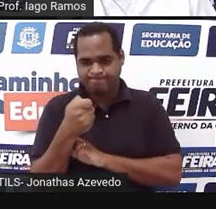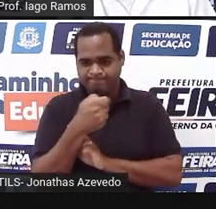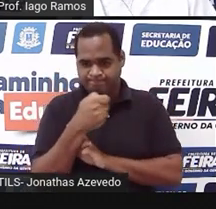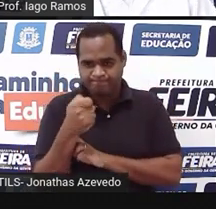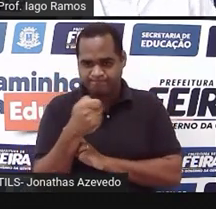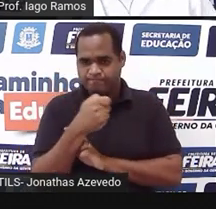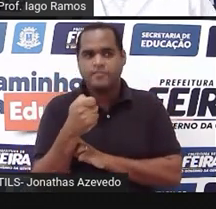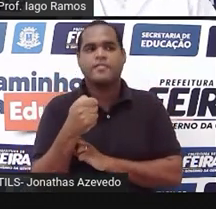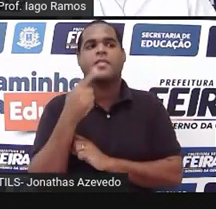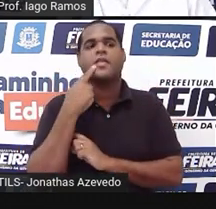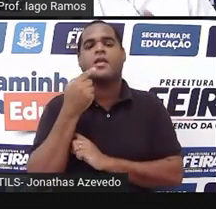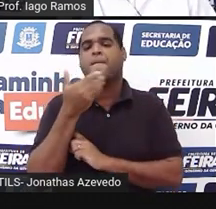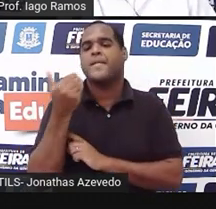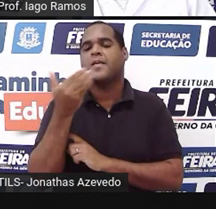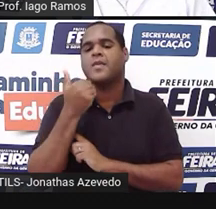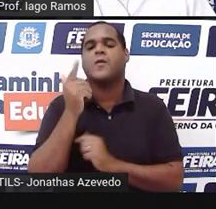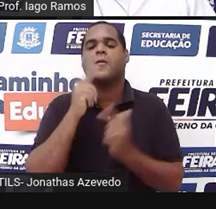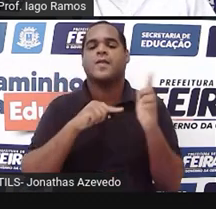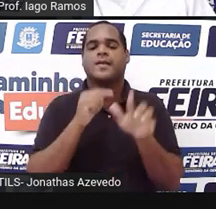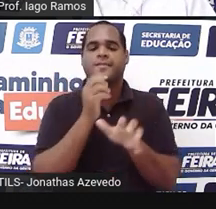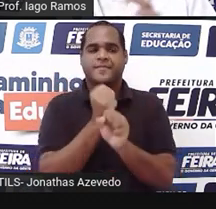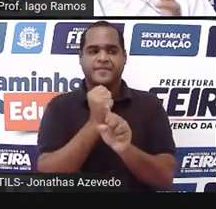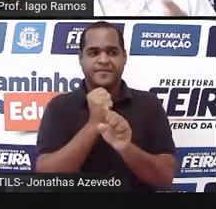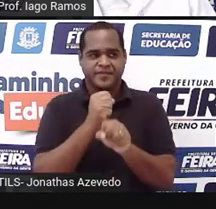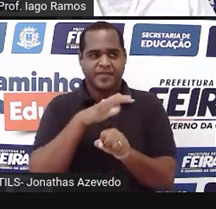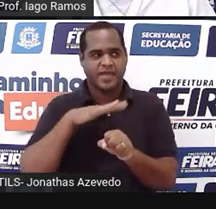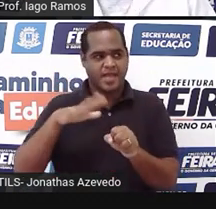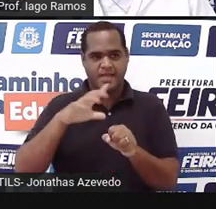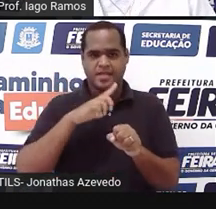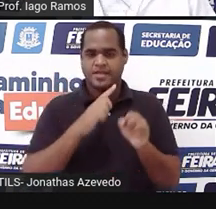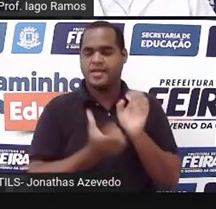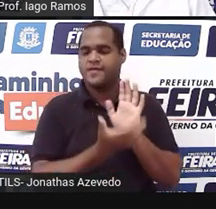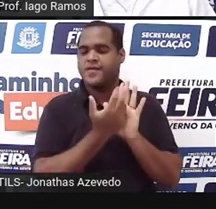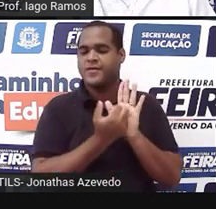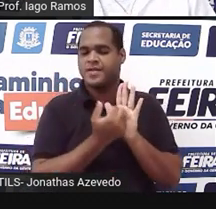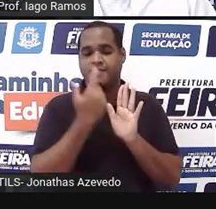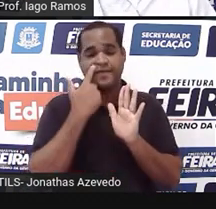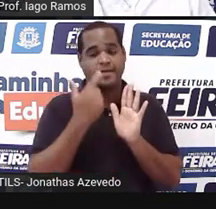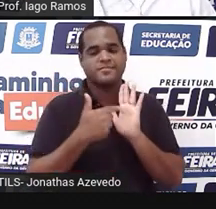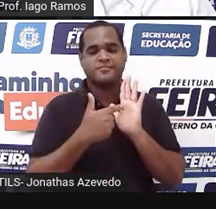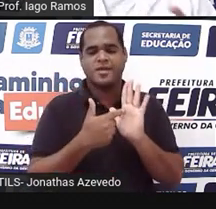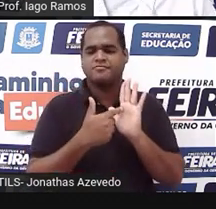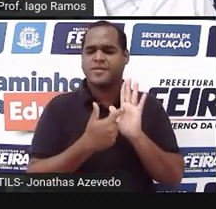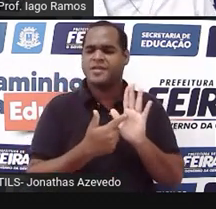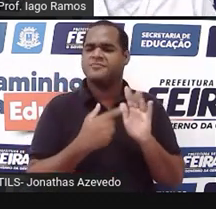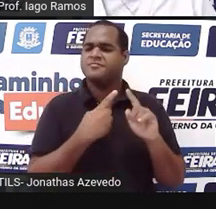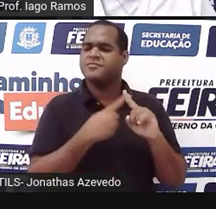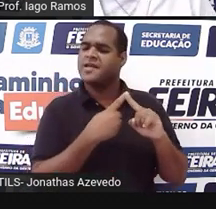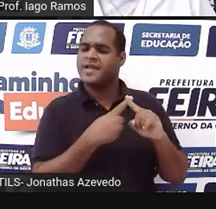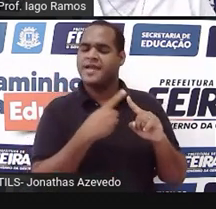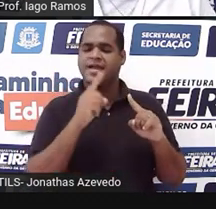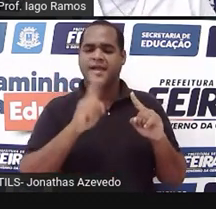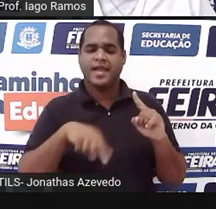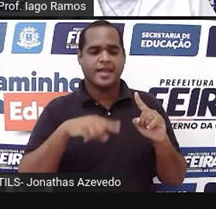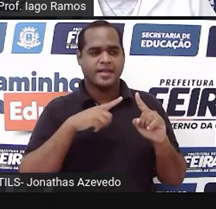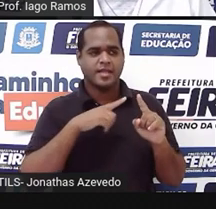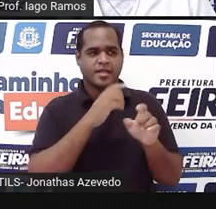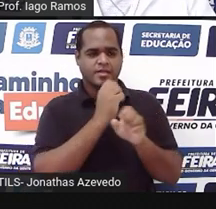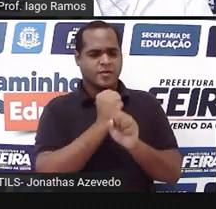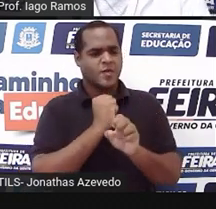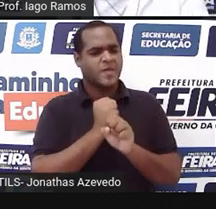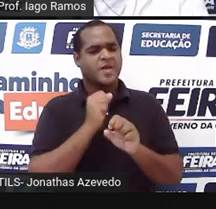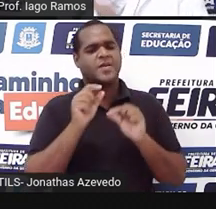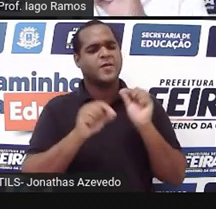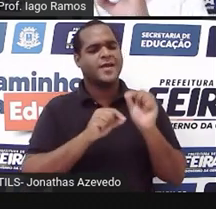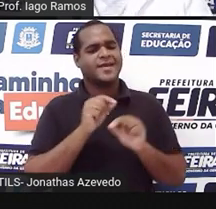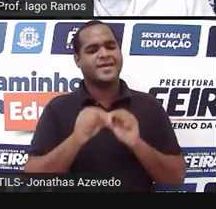descobrir uma maneira de calcular a área de uma figura que vai aparecer aqui e por que que ela é calculada desse jeito tá